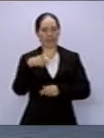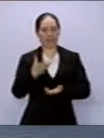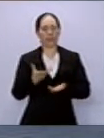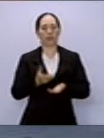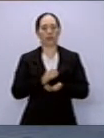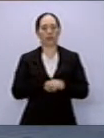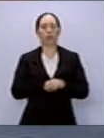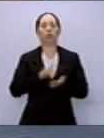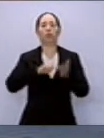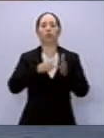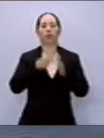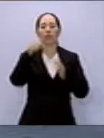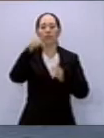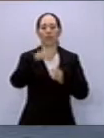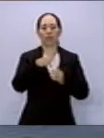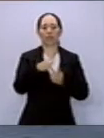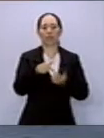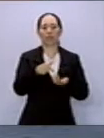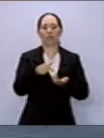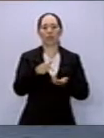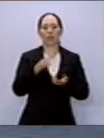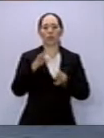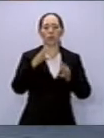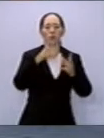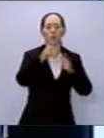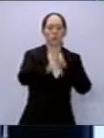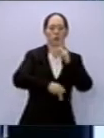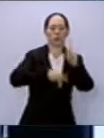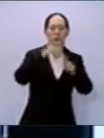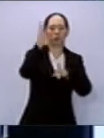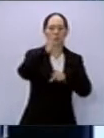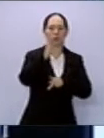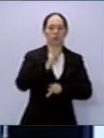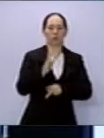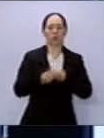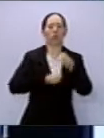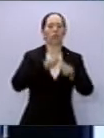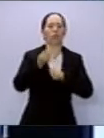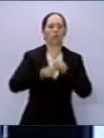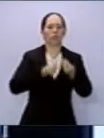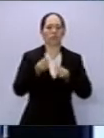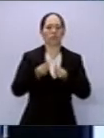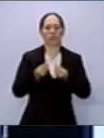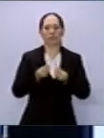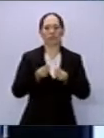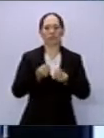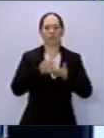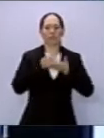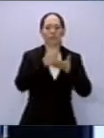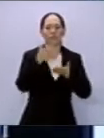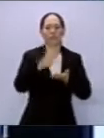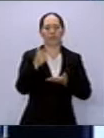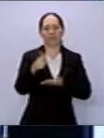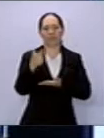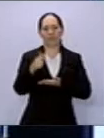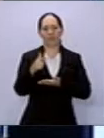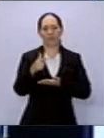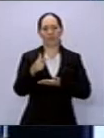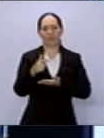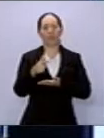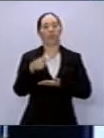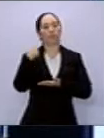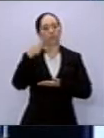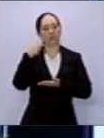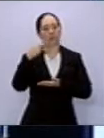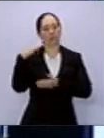imaginar o que significa o atendimento de saúde para toda uma população brasileira diz assistida e que a política políticas